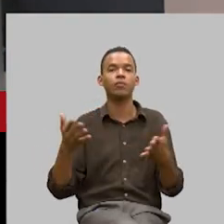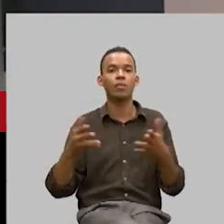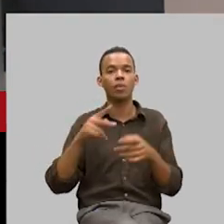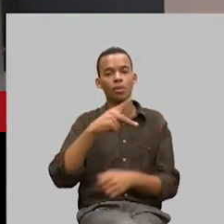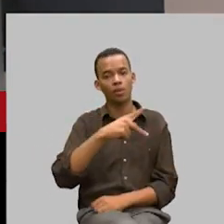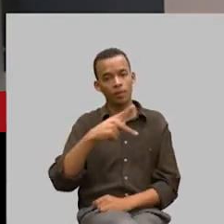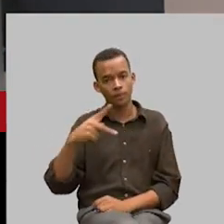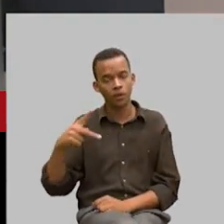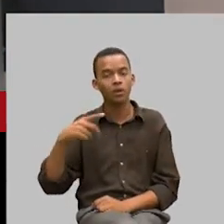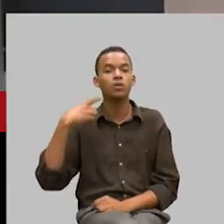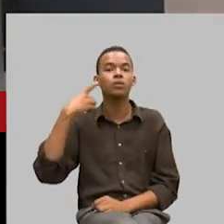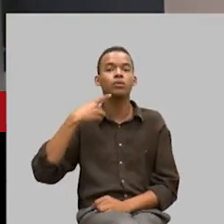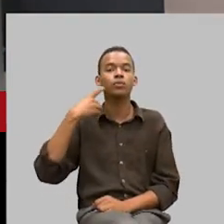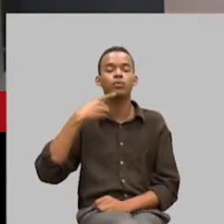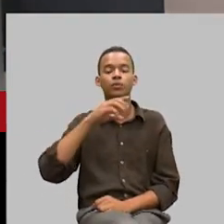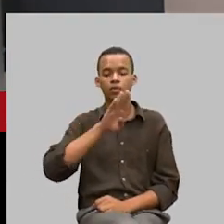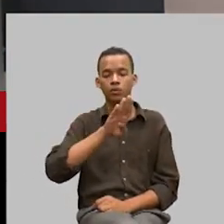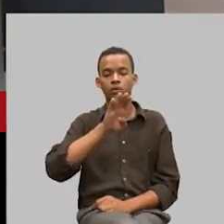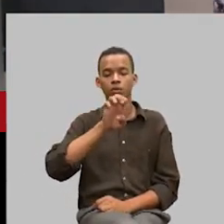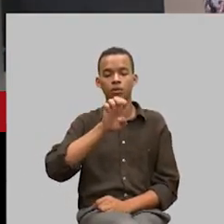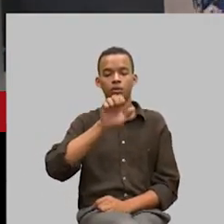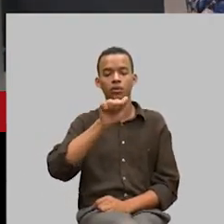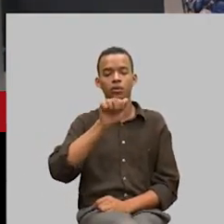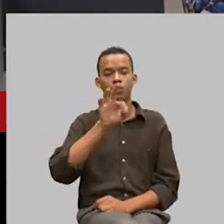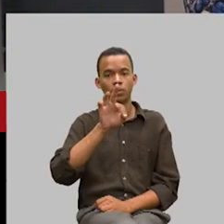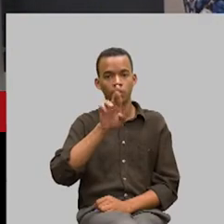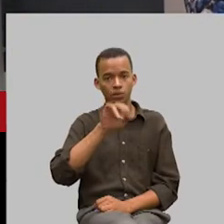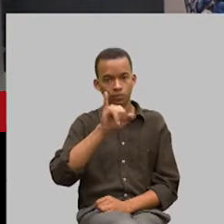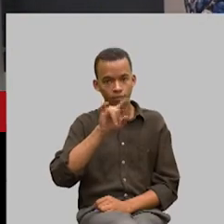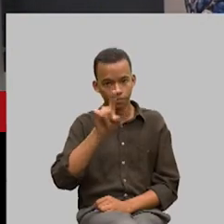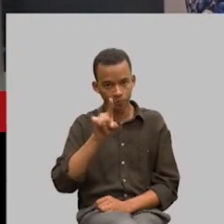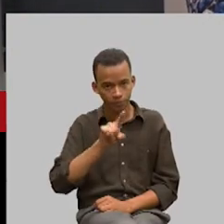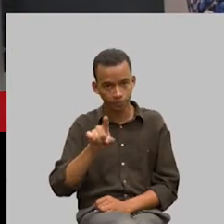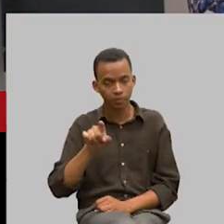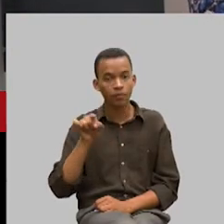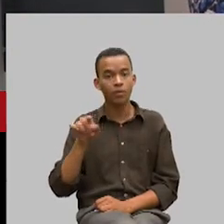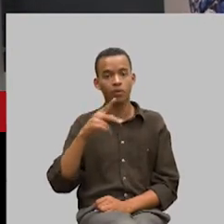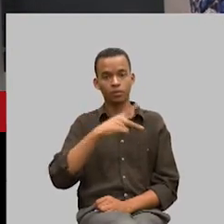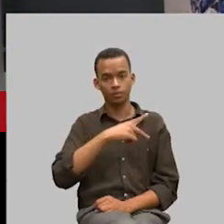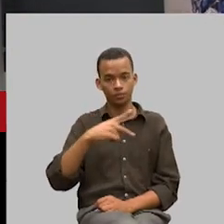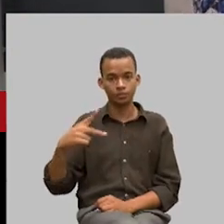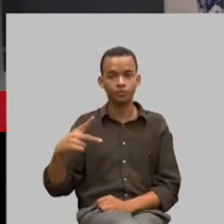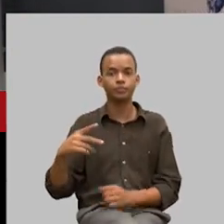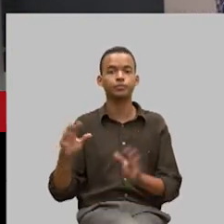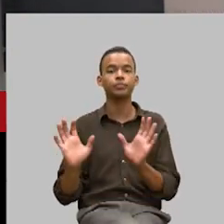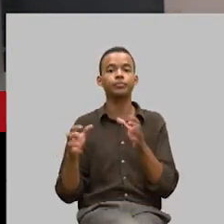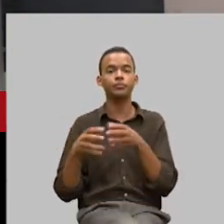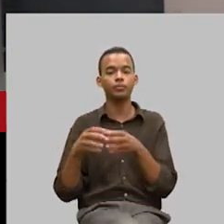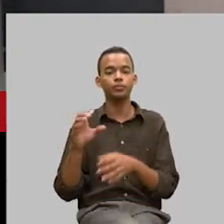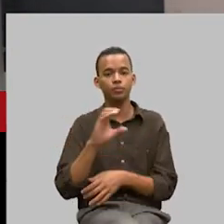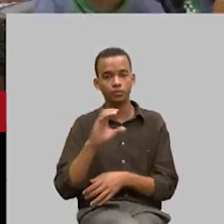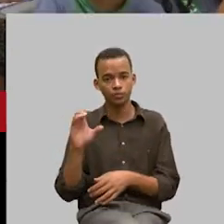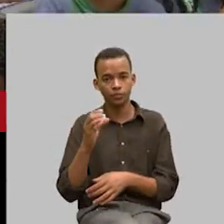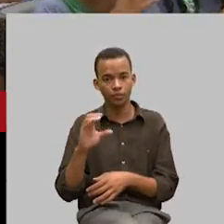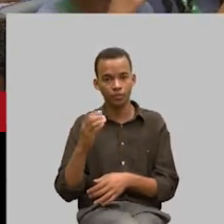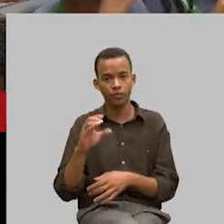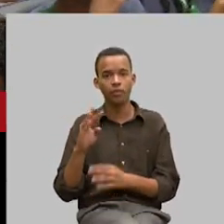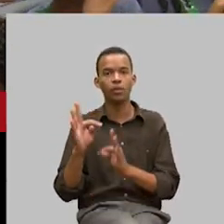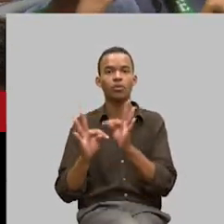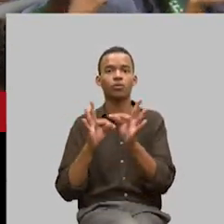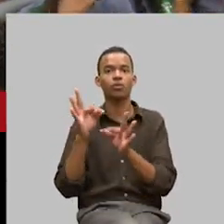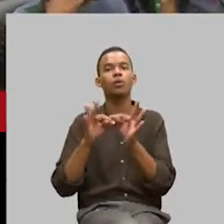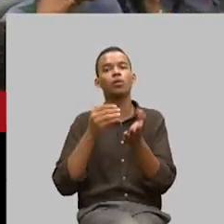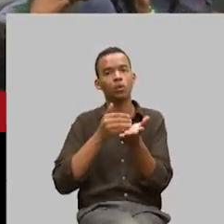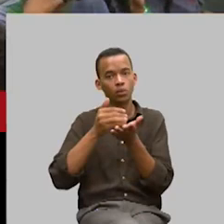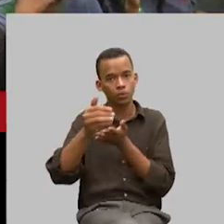Serqueira Presidenta da comissão de Educação Ciência e Tecnologia coautora do requerimento que deu origem a esse debate e também com a